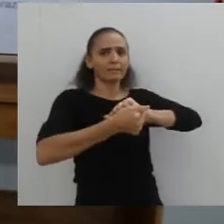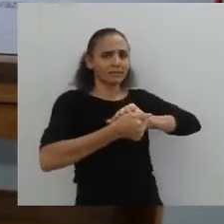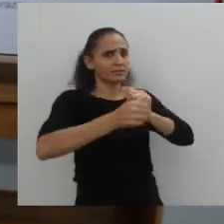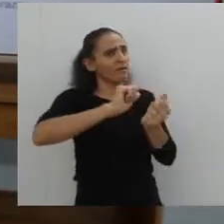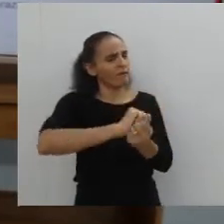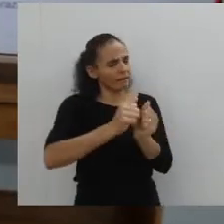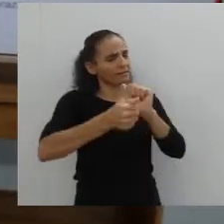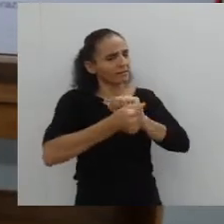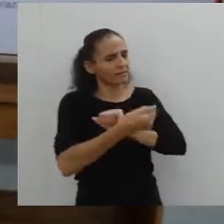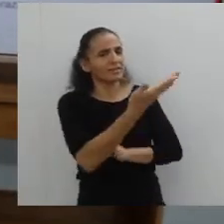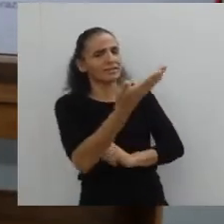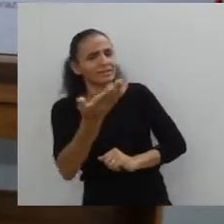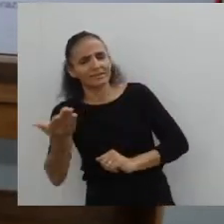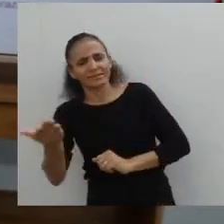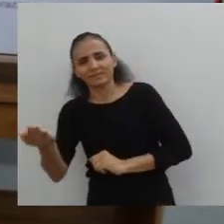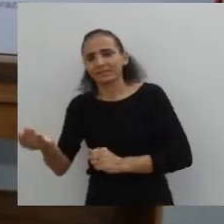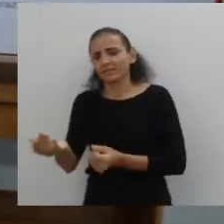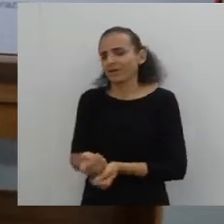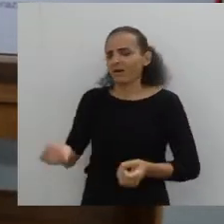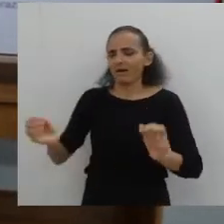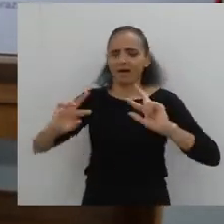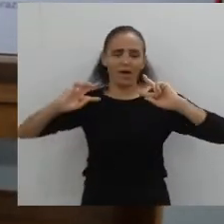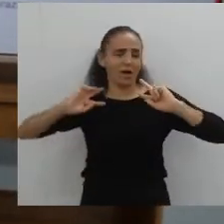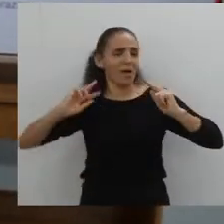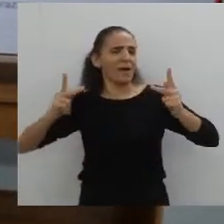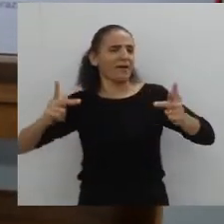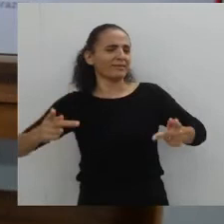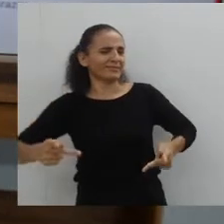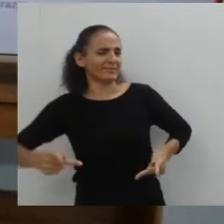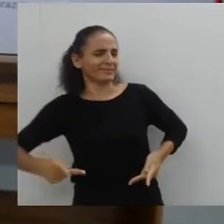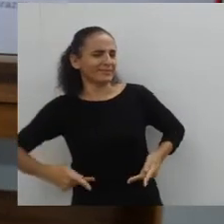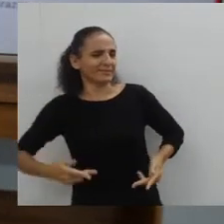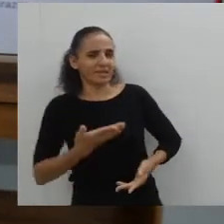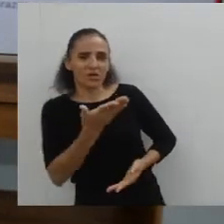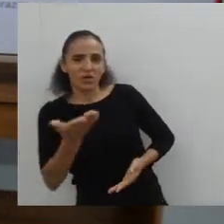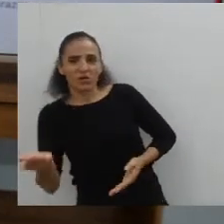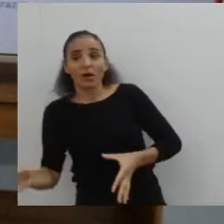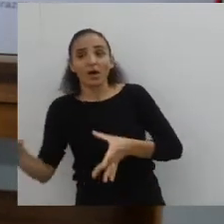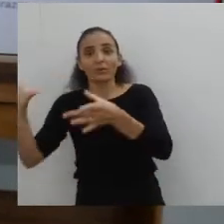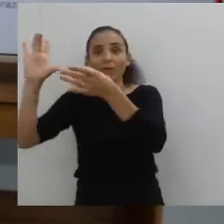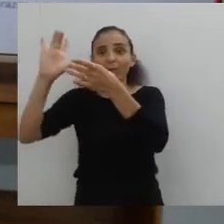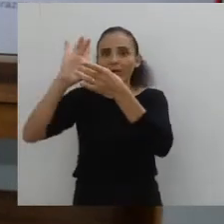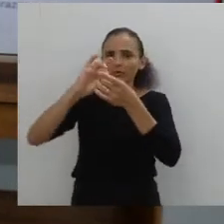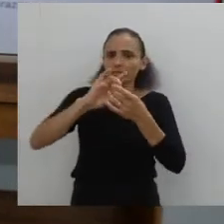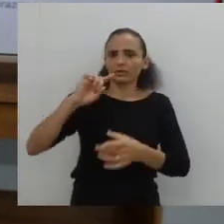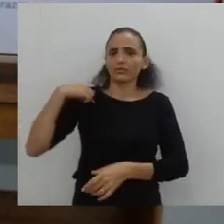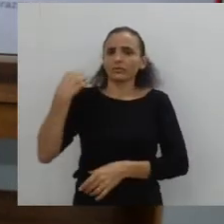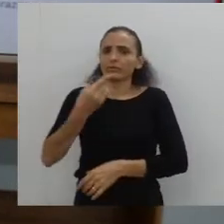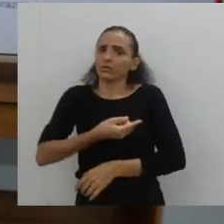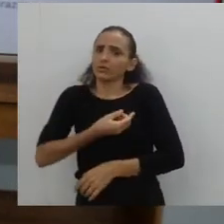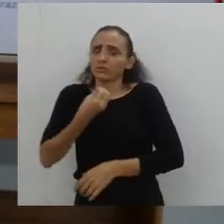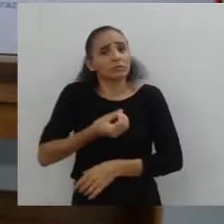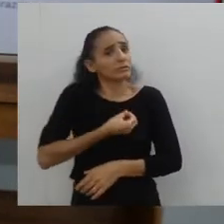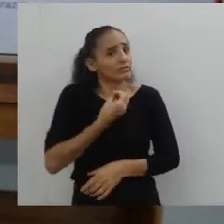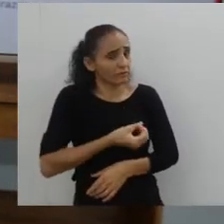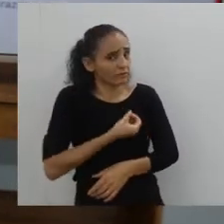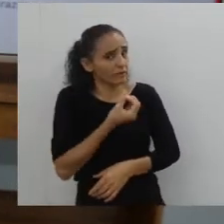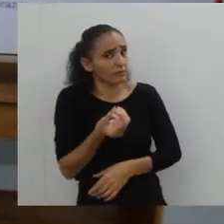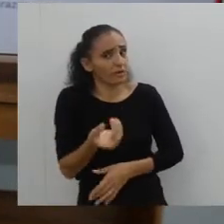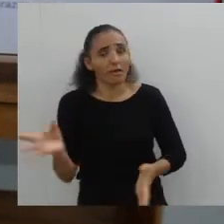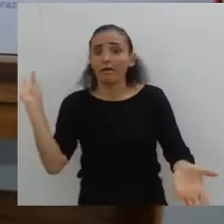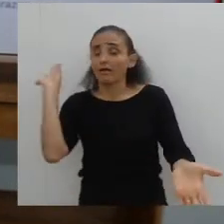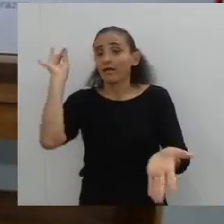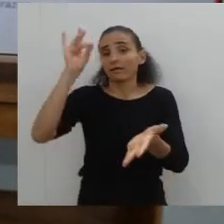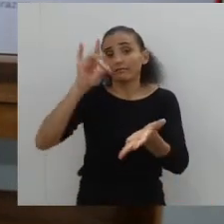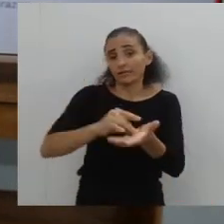Ele consegue se adaptar, ele é flexível para se adaptar ao contexto em que nós estamos inseridos, tá bom? A